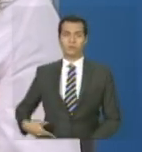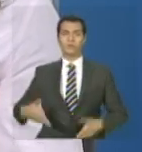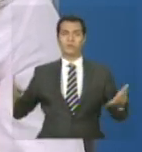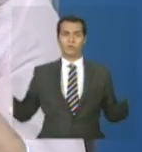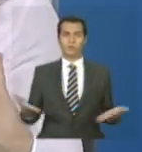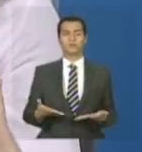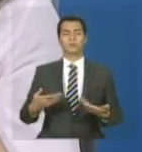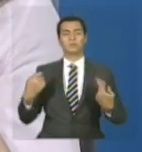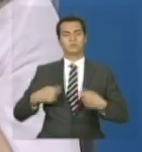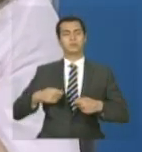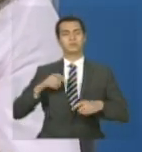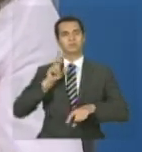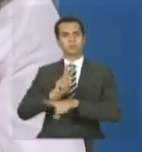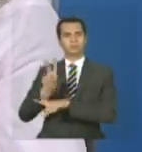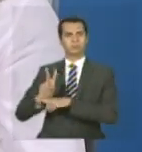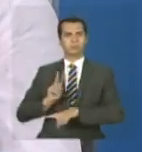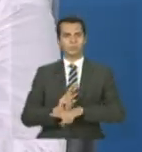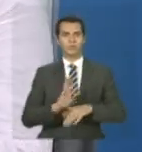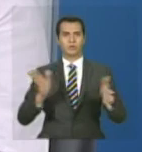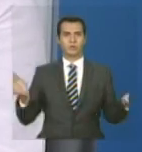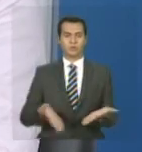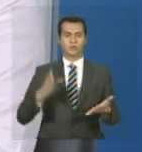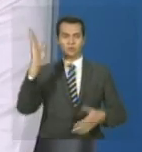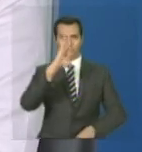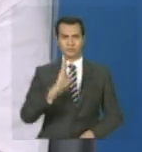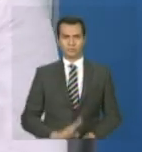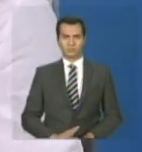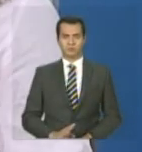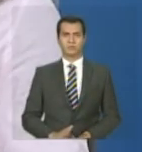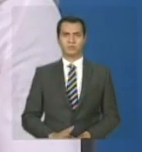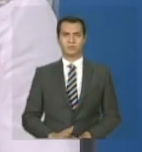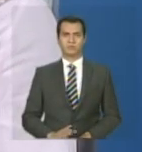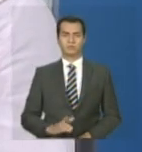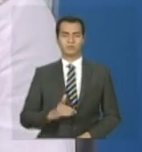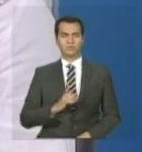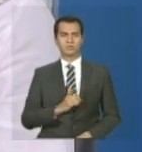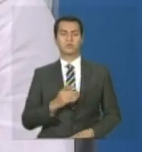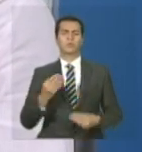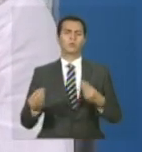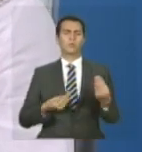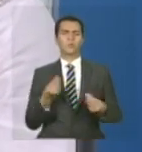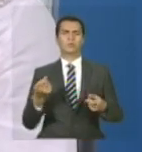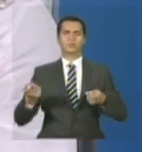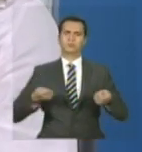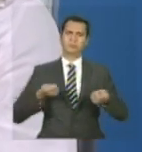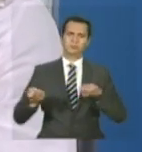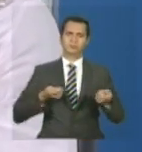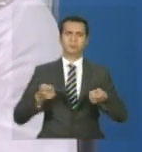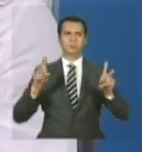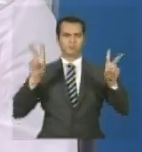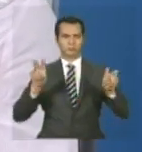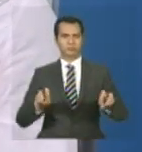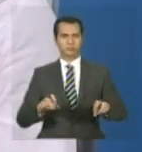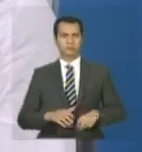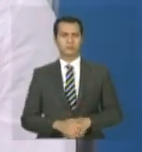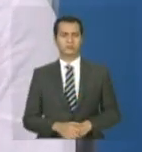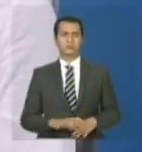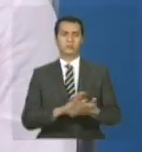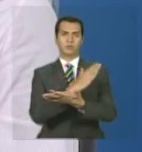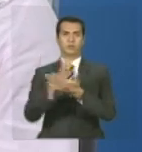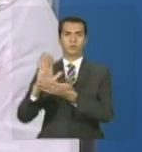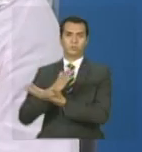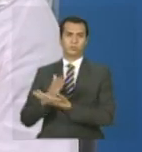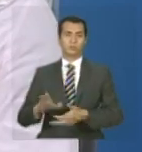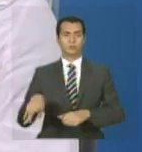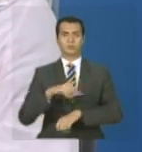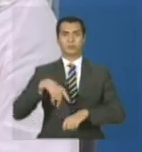Brasil, discute e ouvindo a sociedade civil de como conduzir essa questão. Alguns países têm experiências